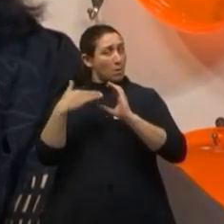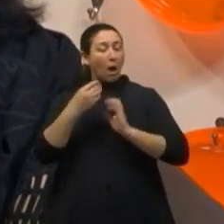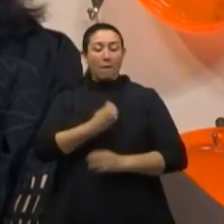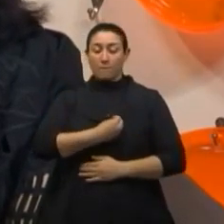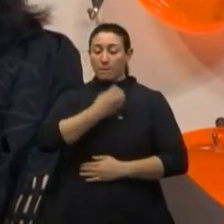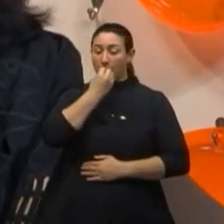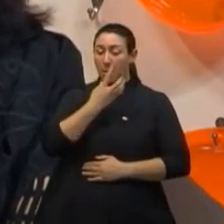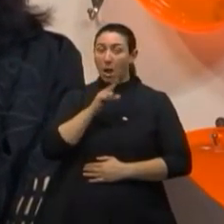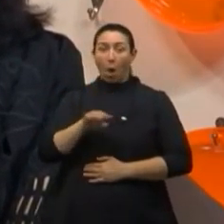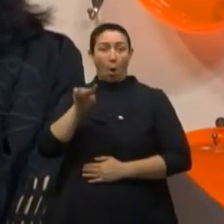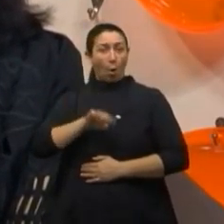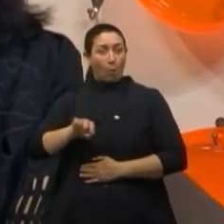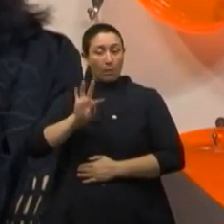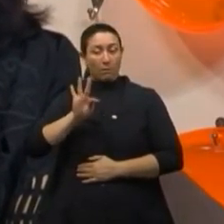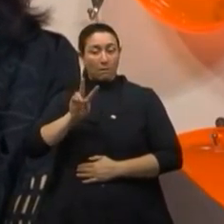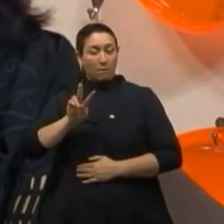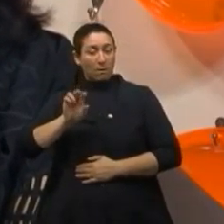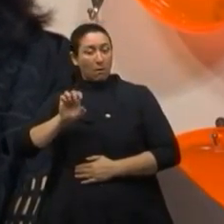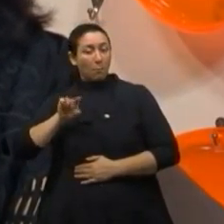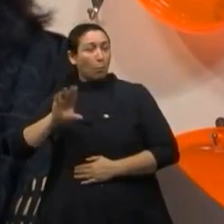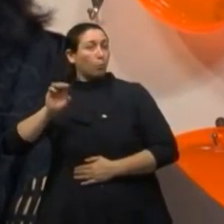vivabem @t.procopio